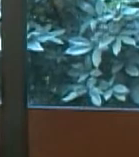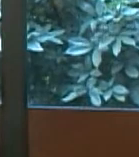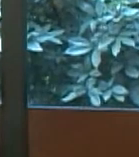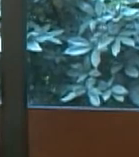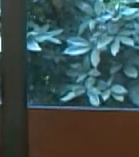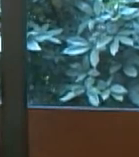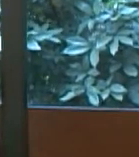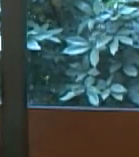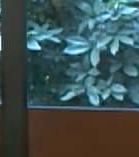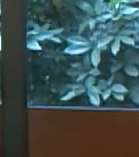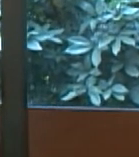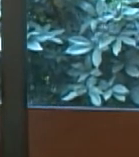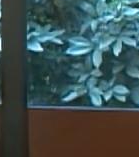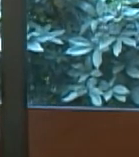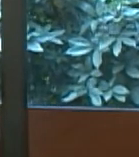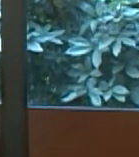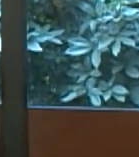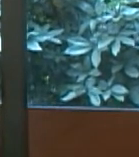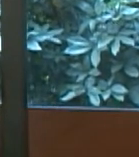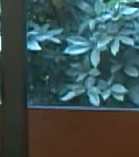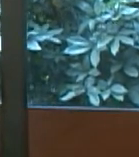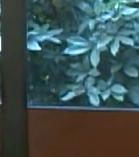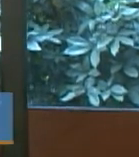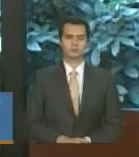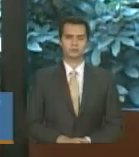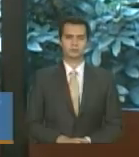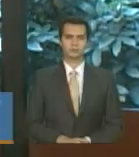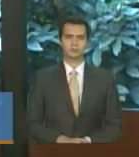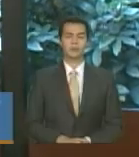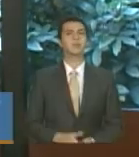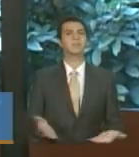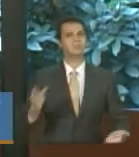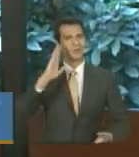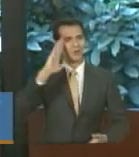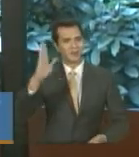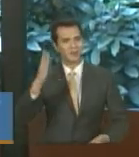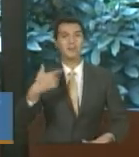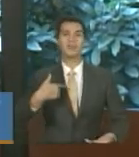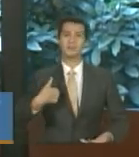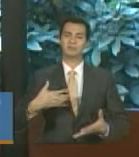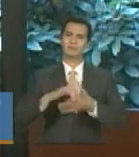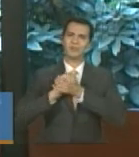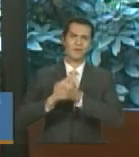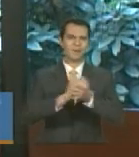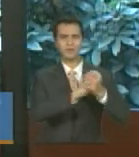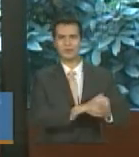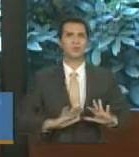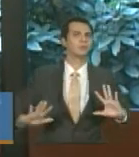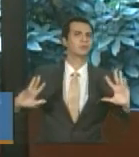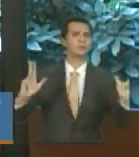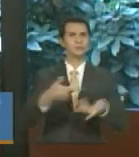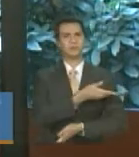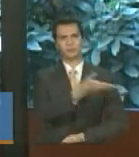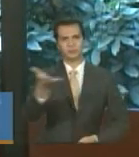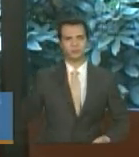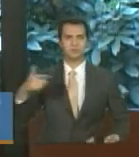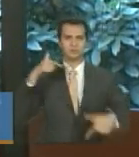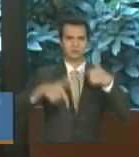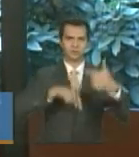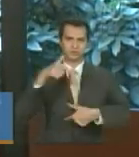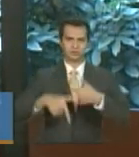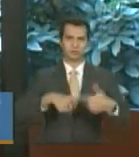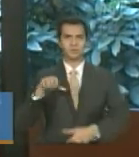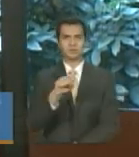Olá, eu quero cumprimentar os trabalhadores, conselheiros, gestores, usuários e